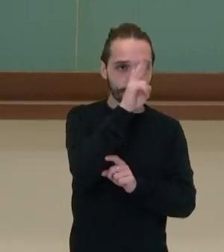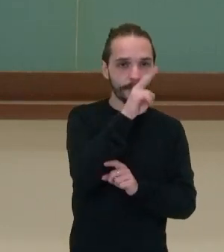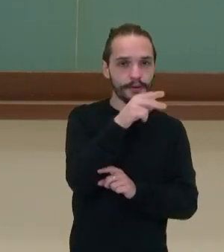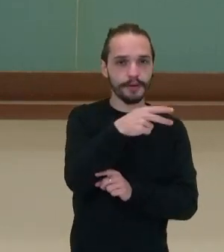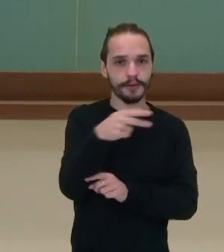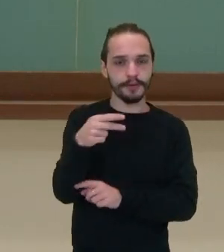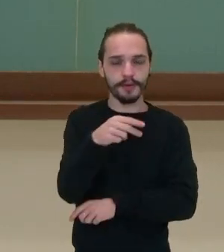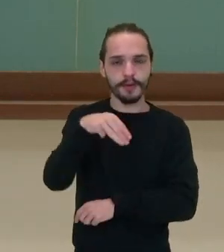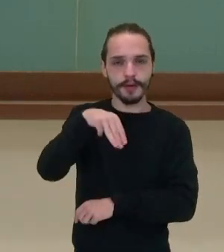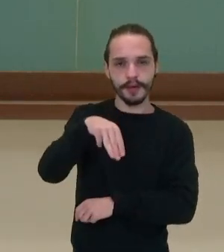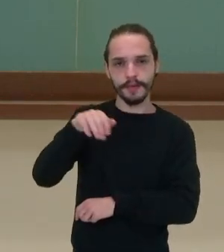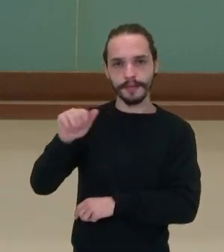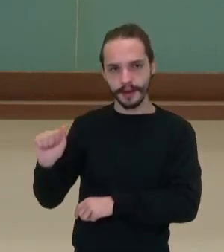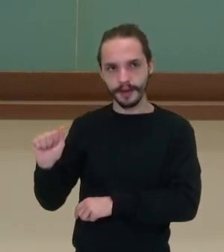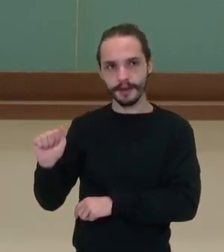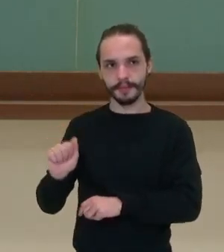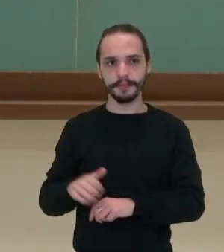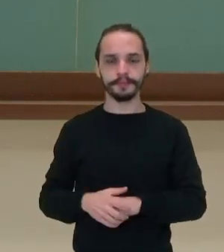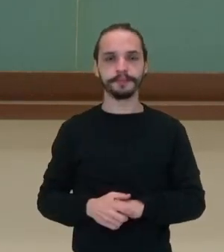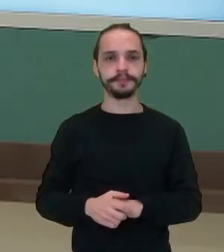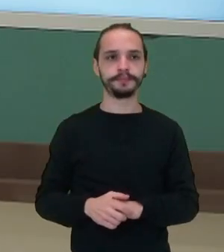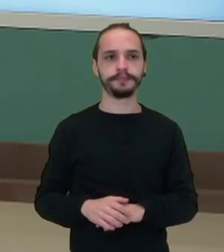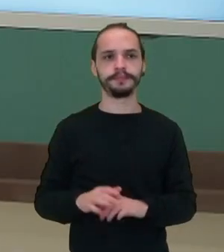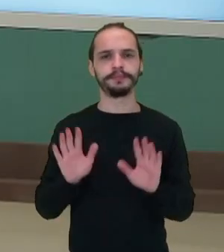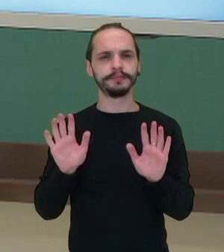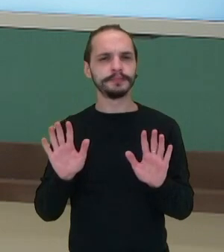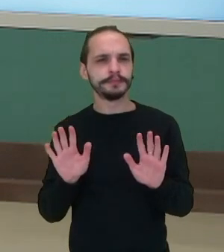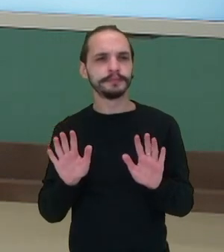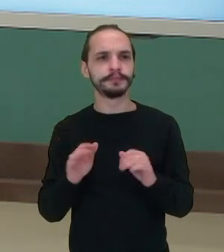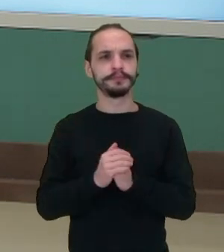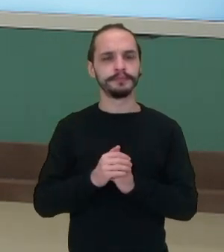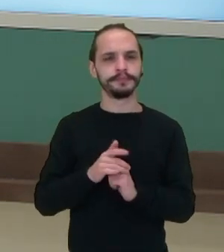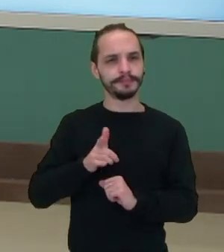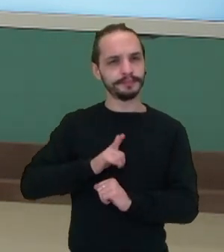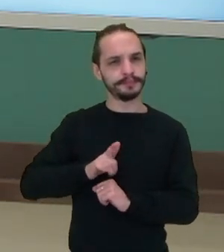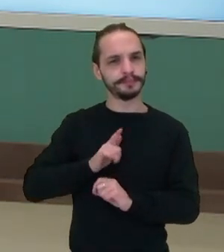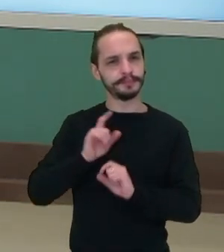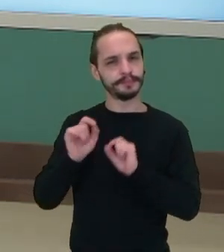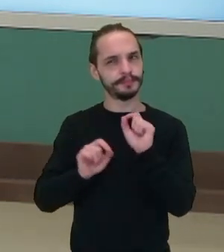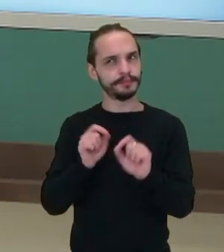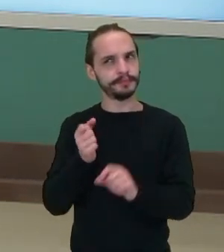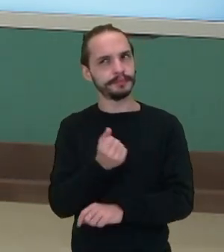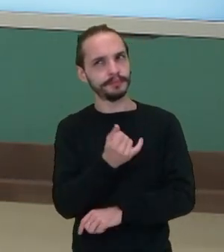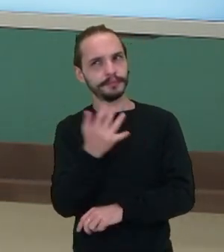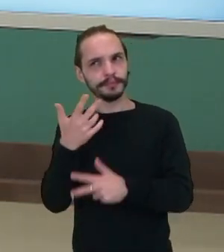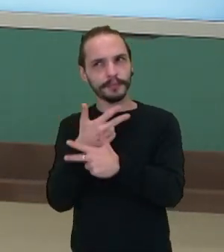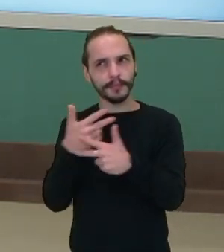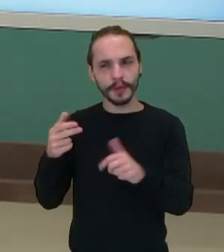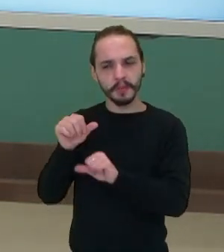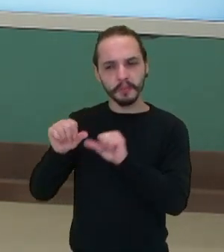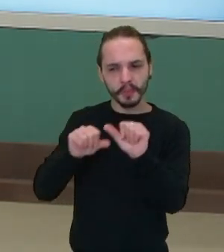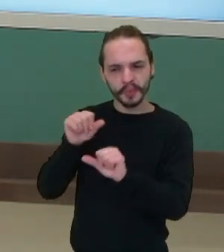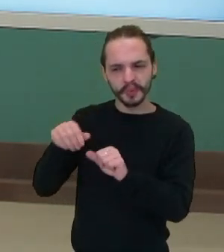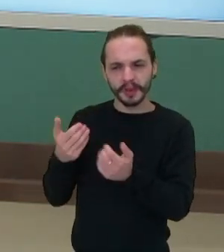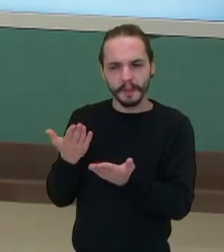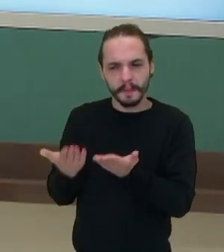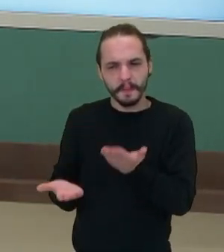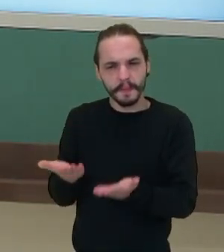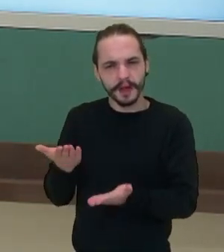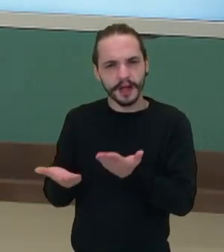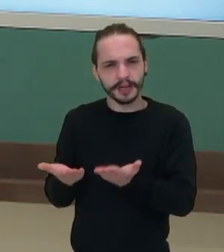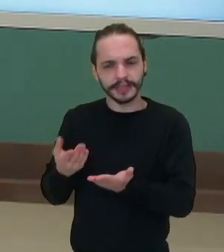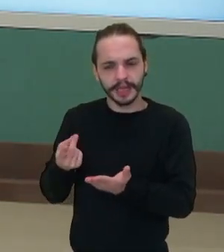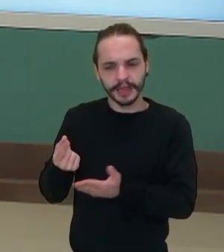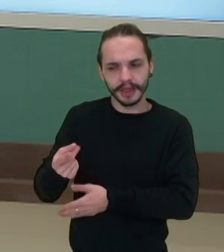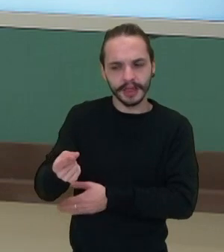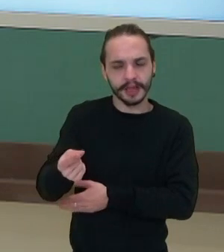aceleração, certo? Aí você fala assim, tá, mas existe coisas que mudam a massa ao longo do tempo? Sim,